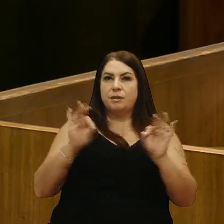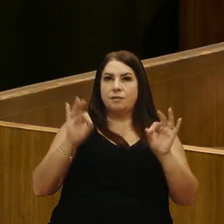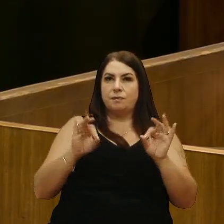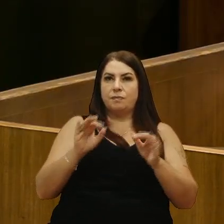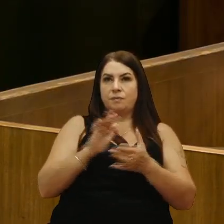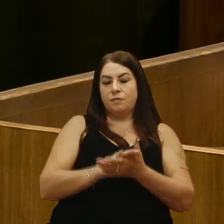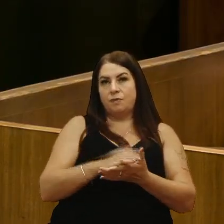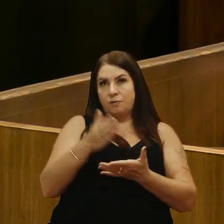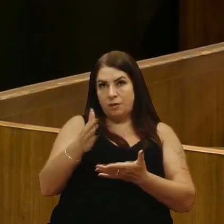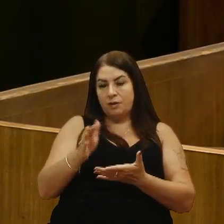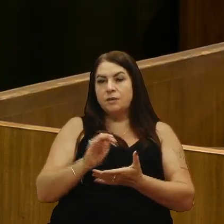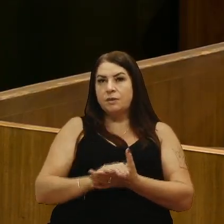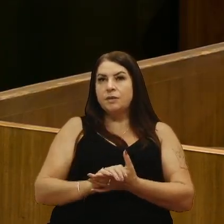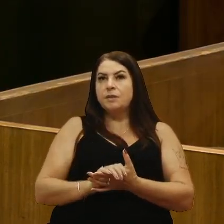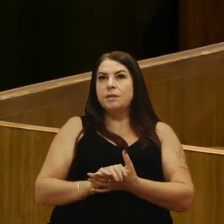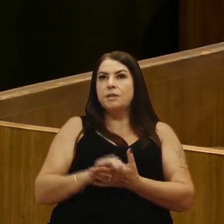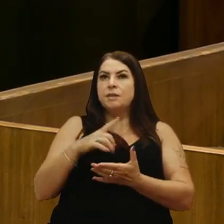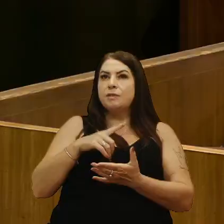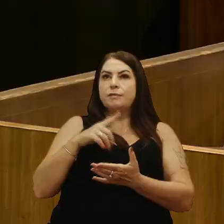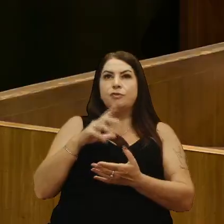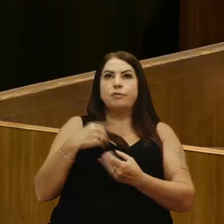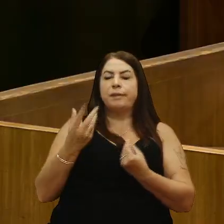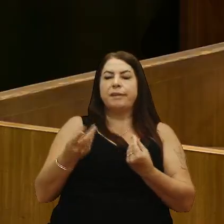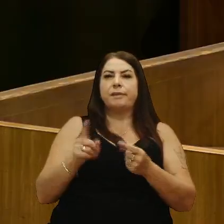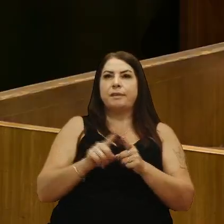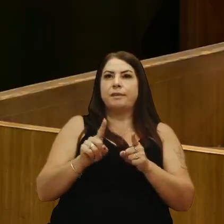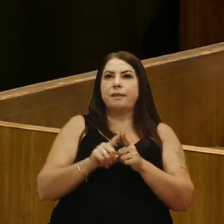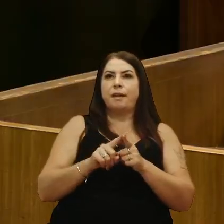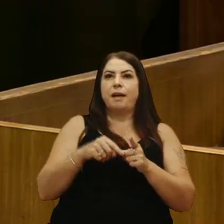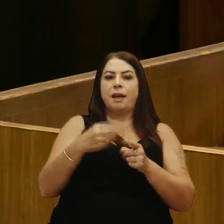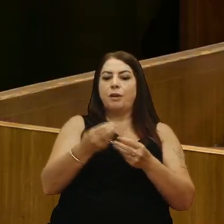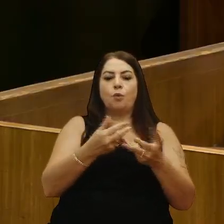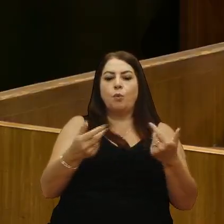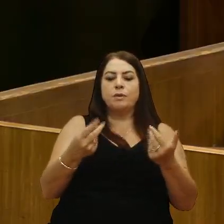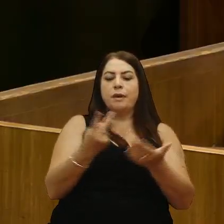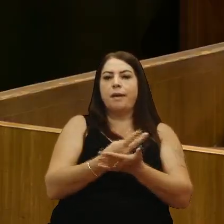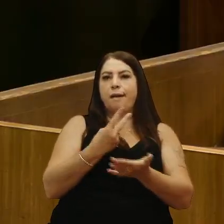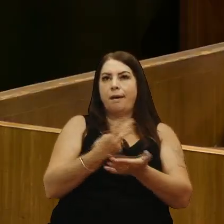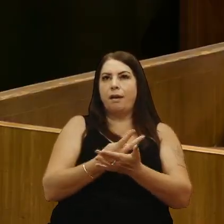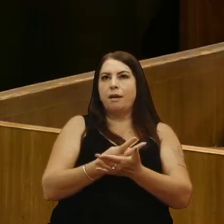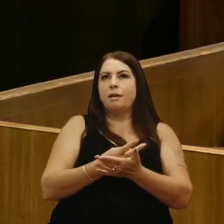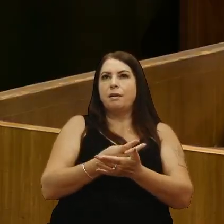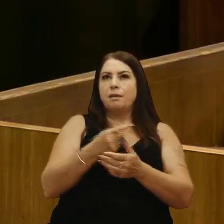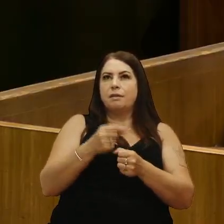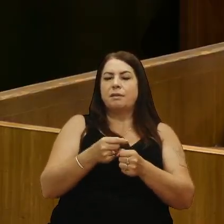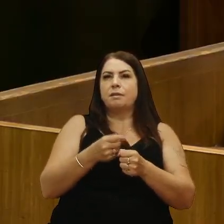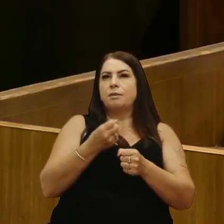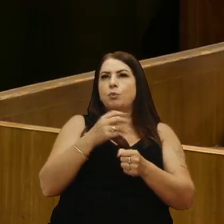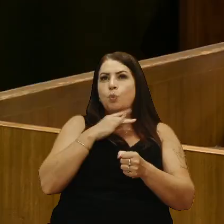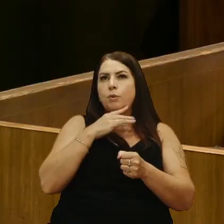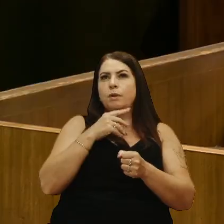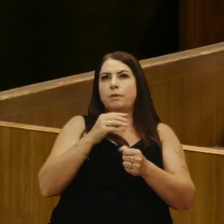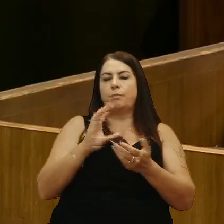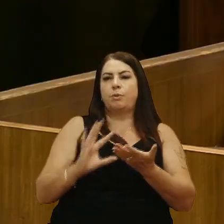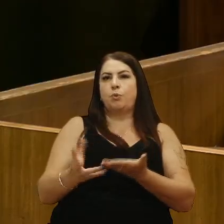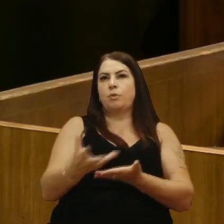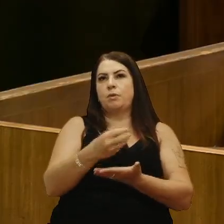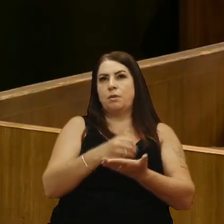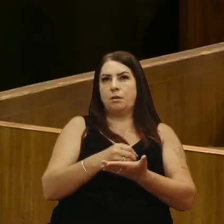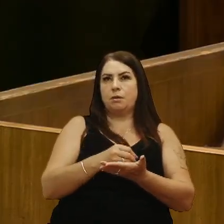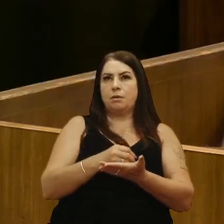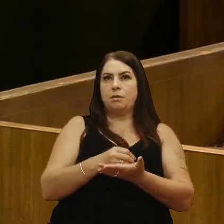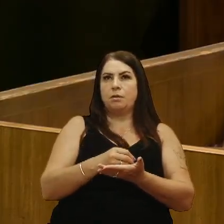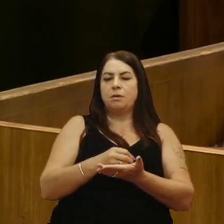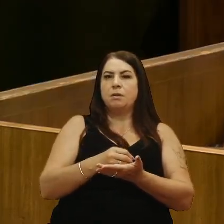DCC. Ou seja, chega de dar pescoço para a Codeca. Nós precisamos dar obras boas para a Codeca. A Codeca só